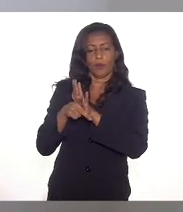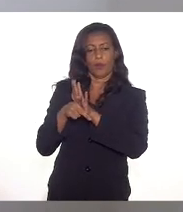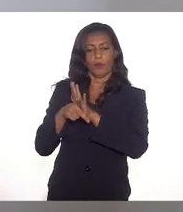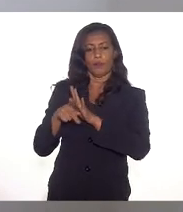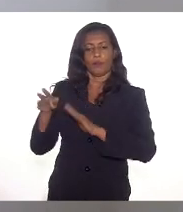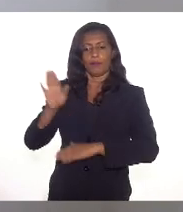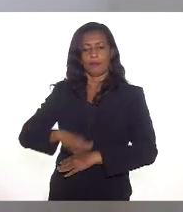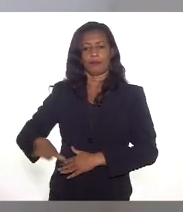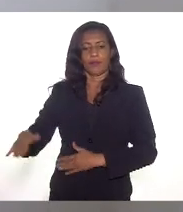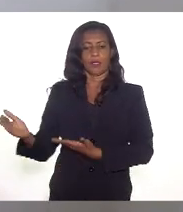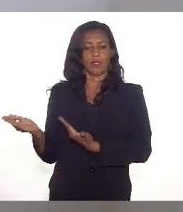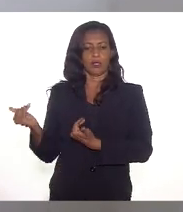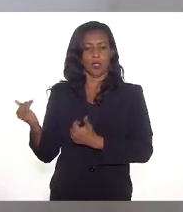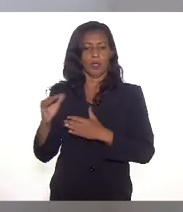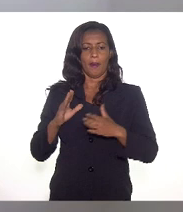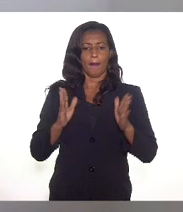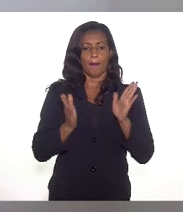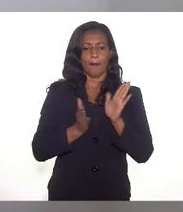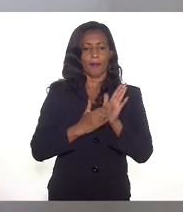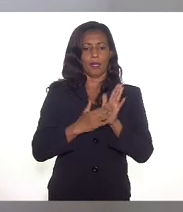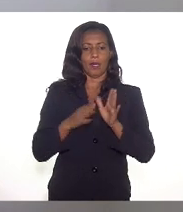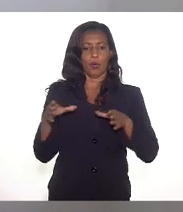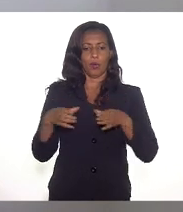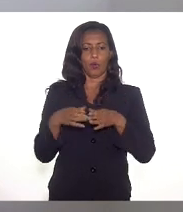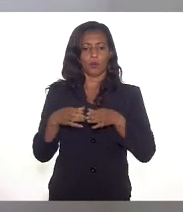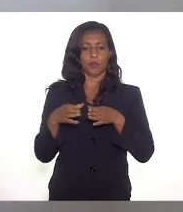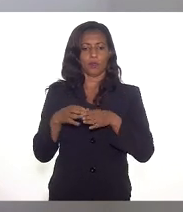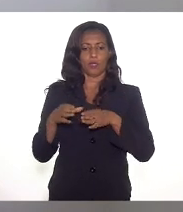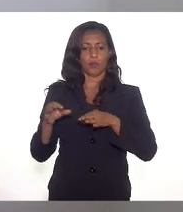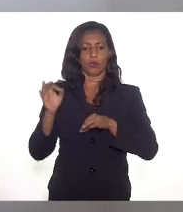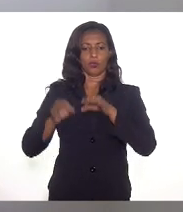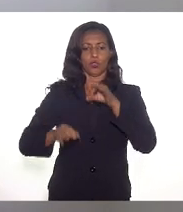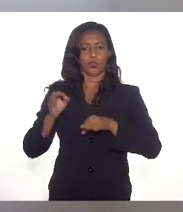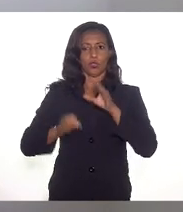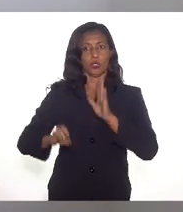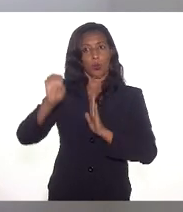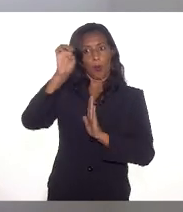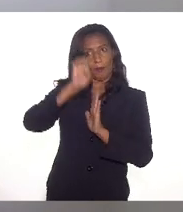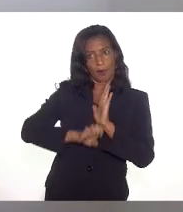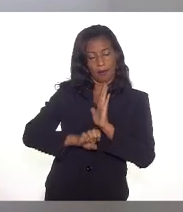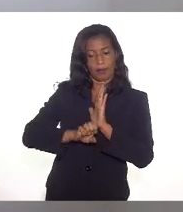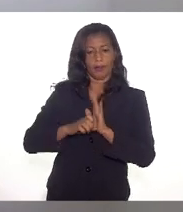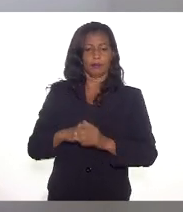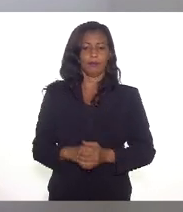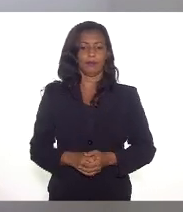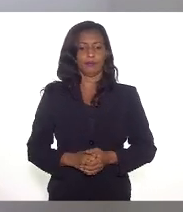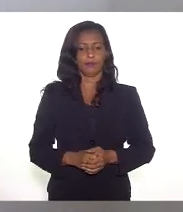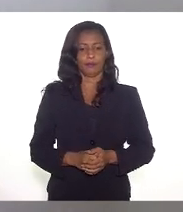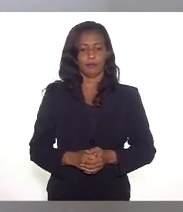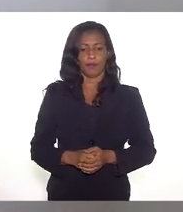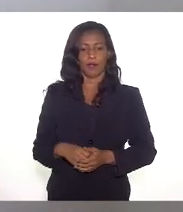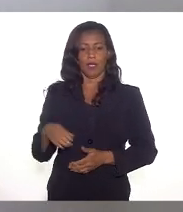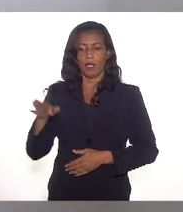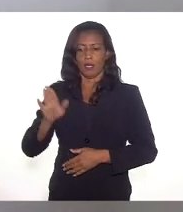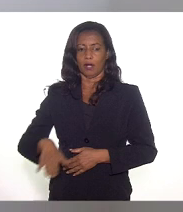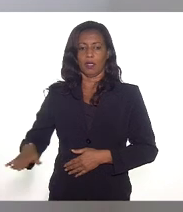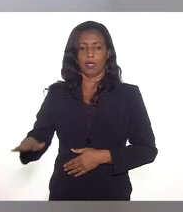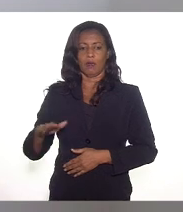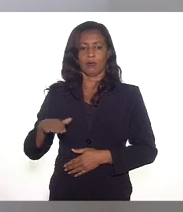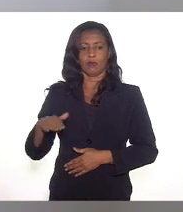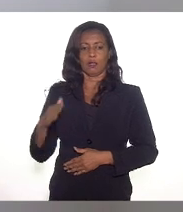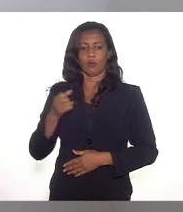Providências. Pareceres da Comissão de Constituição e Justiça pela condicionalidade com emendas. De assunto da criança, do adolescente e do idoso,